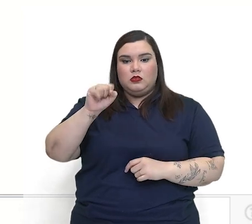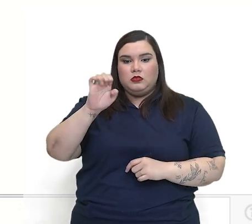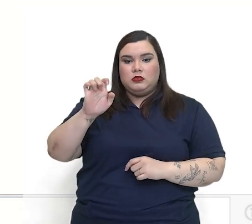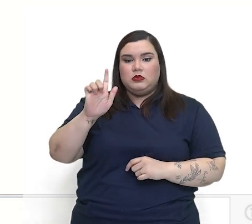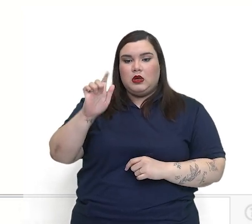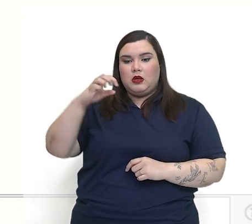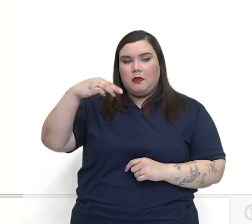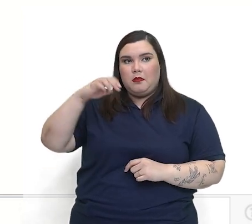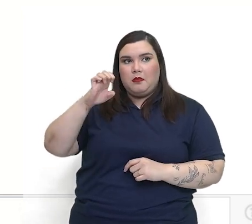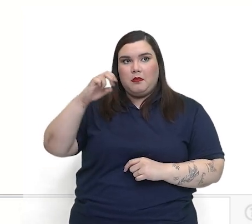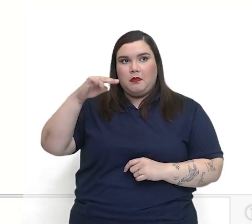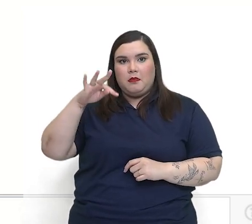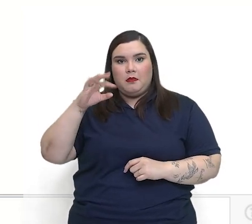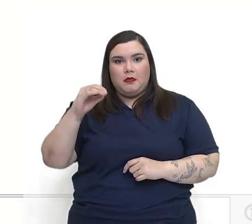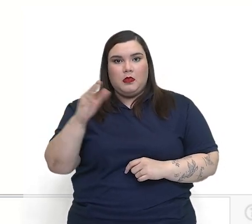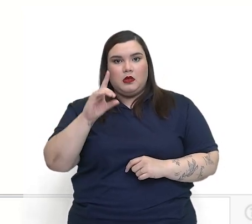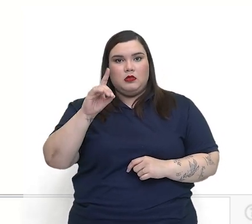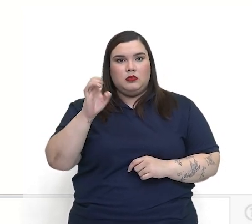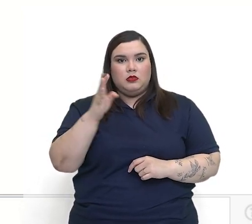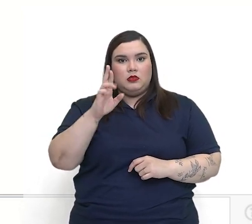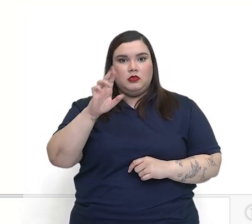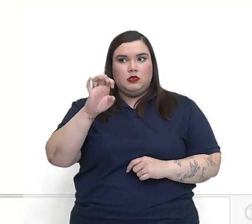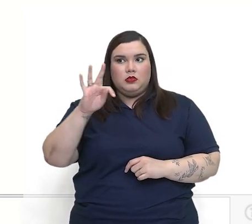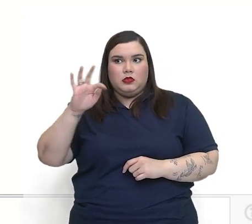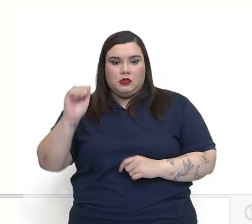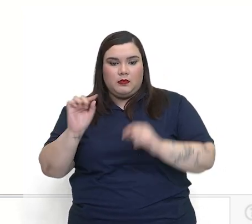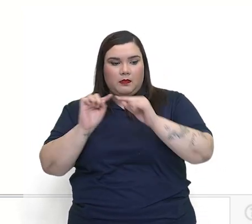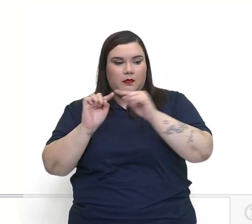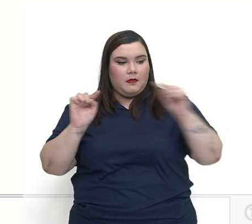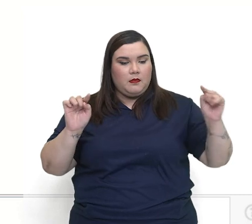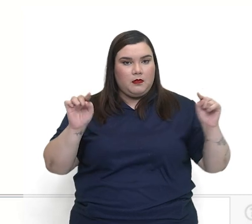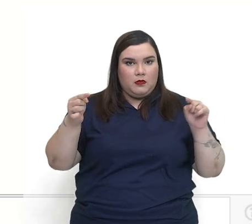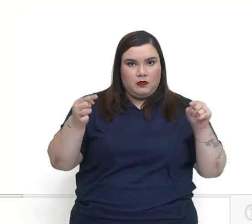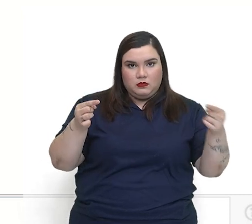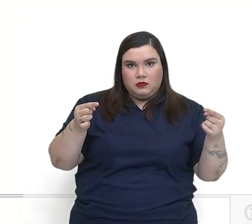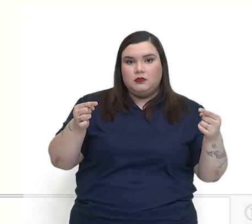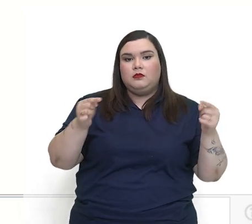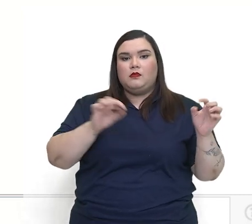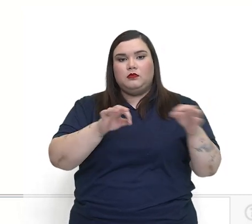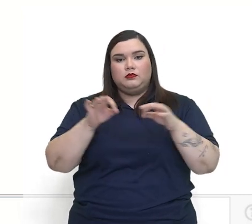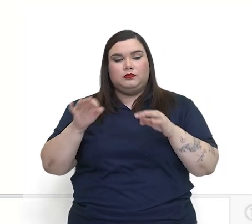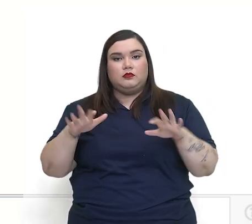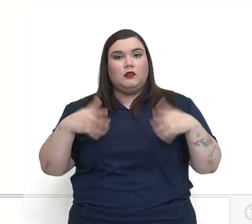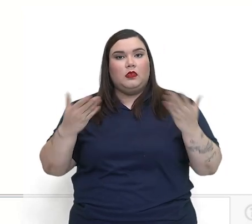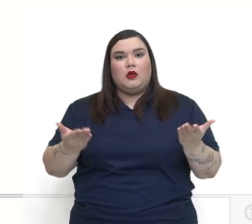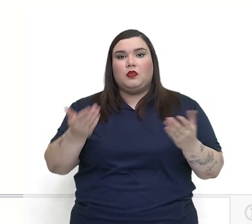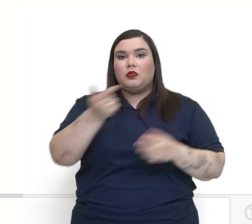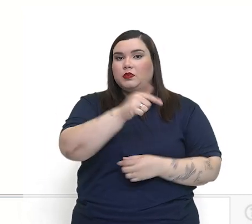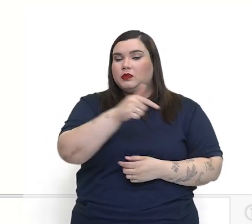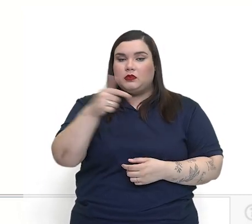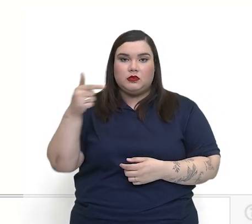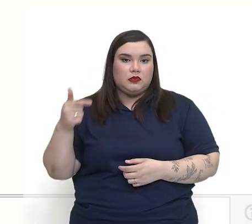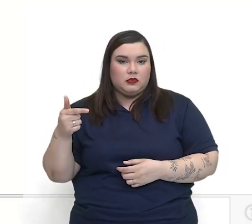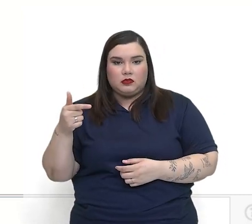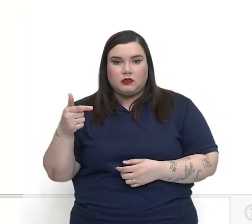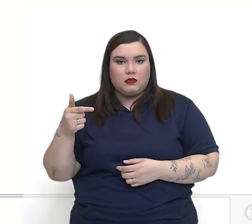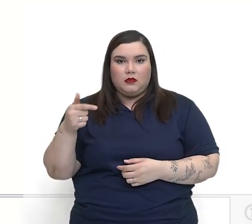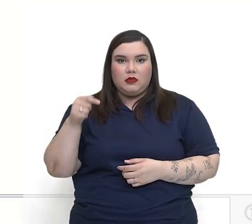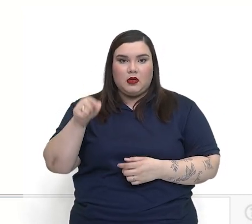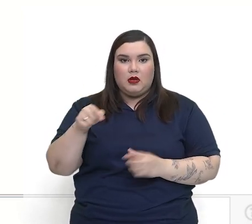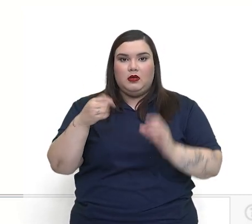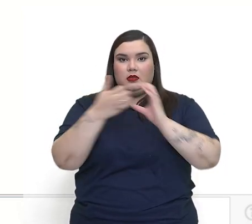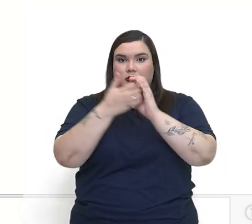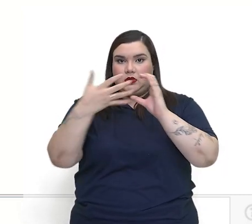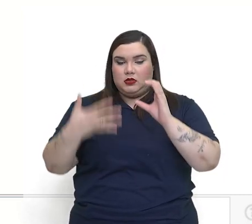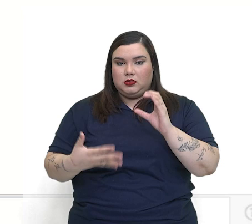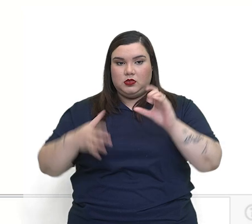né, é o segmento de reta que une dois vértices não consecutivos. Então, como não existe, né, esse